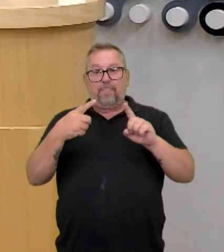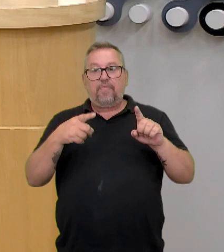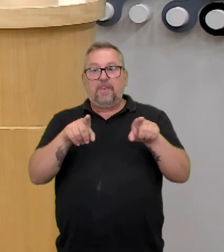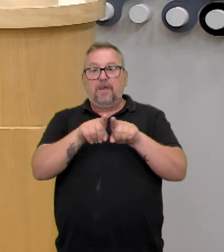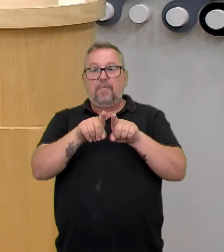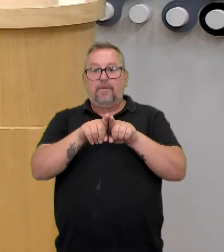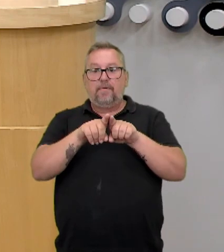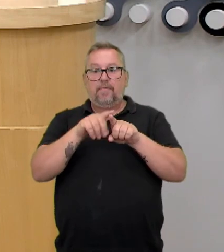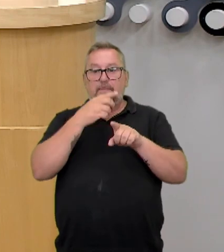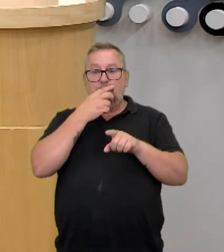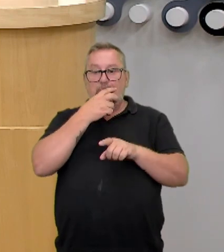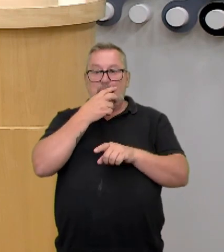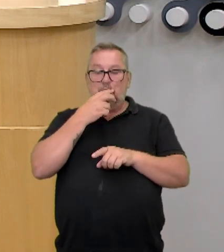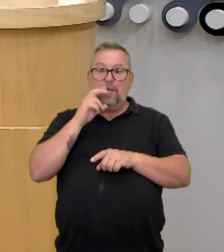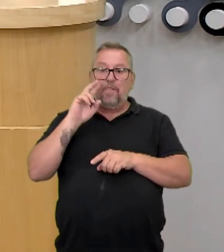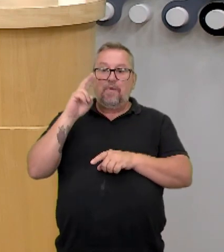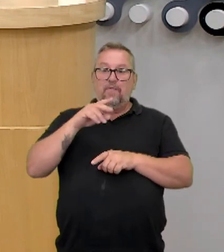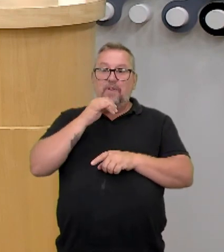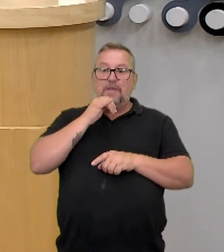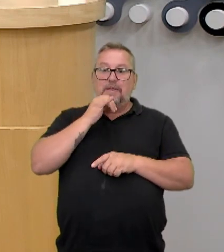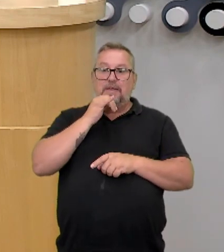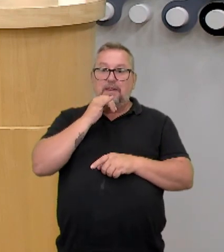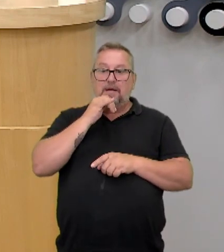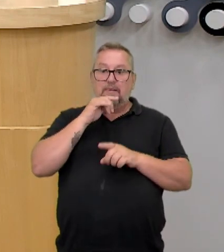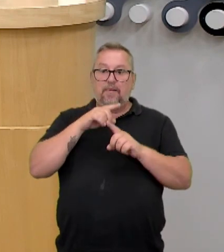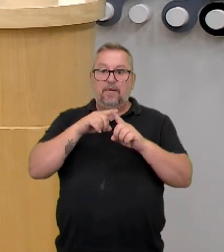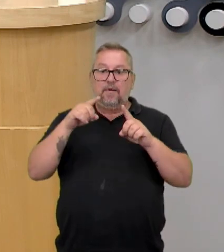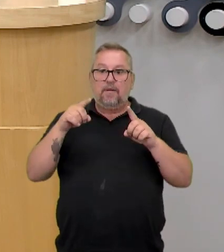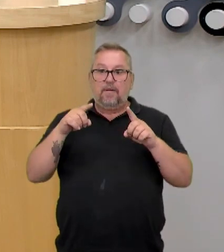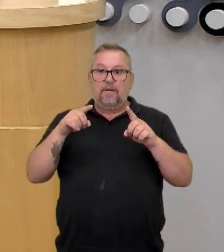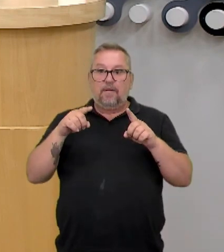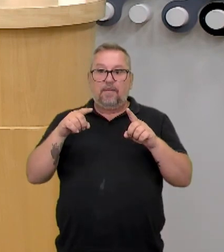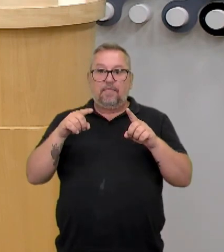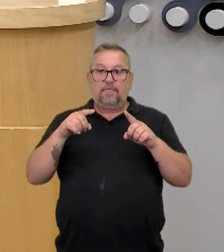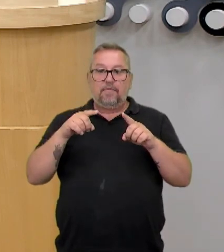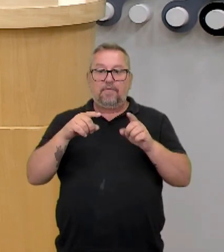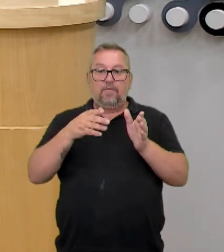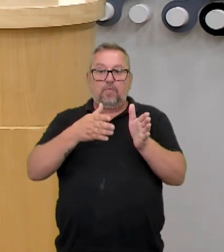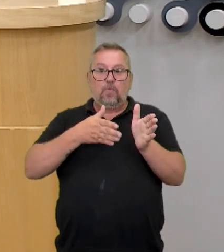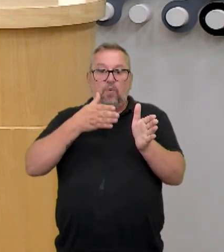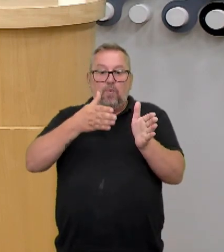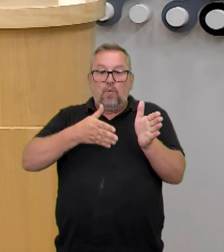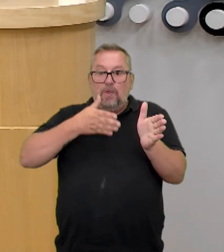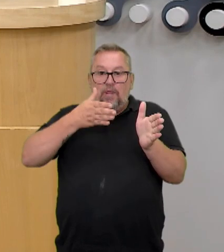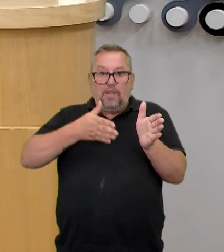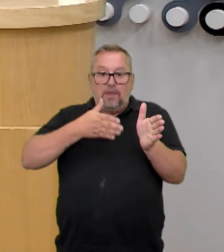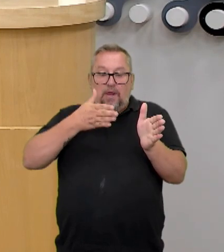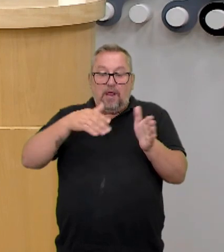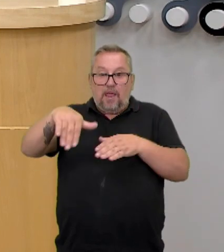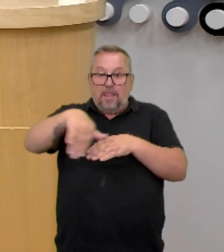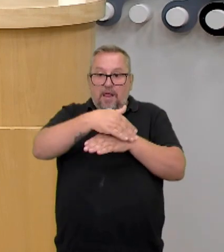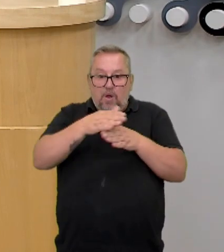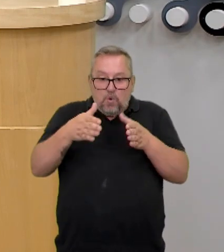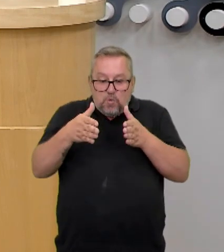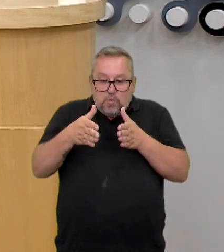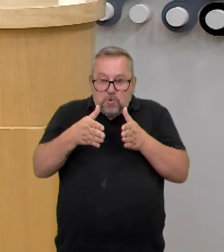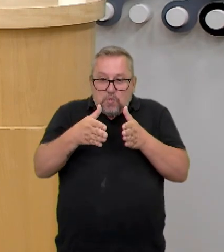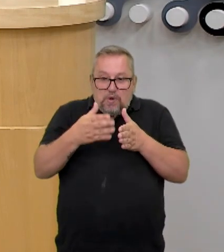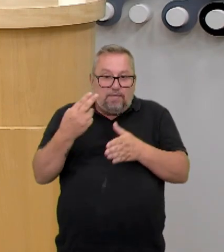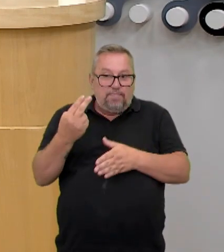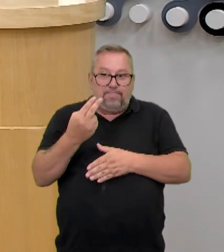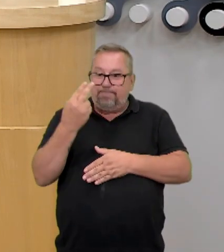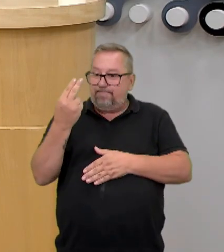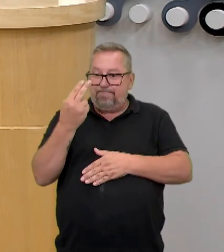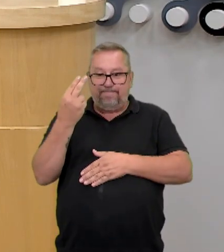metáfora, eu posso usar até a questão de você não entra com uma carreta bitrem numa rua, numa vielinha estreita, né? É a mídia